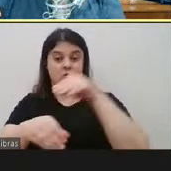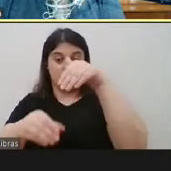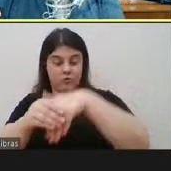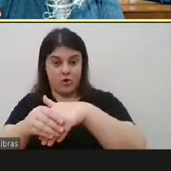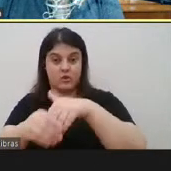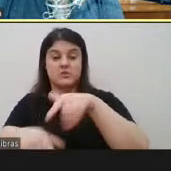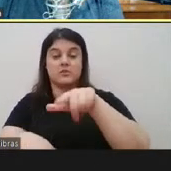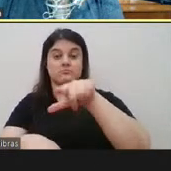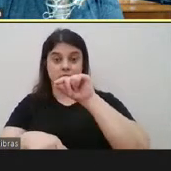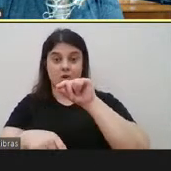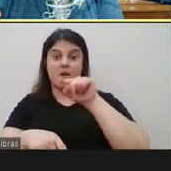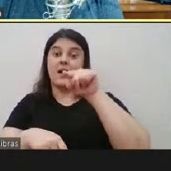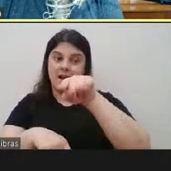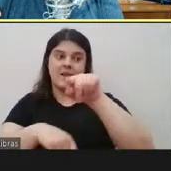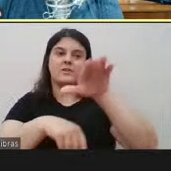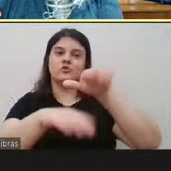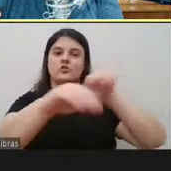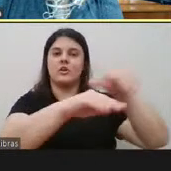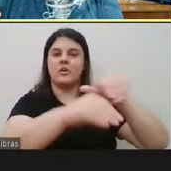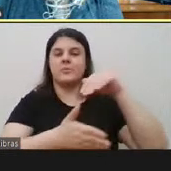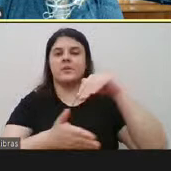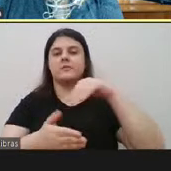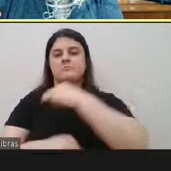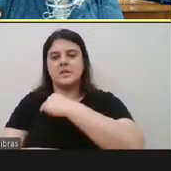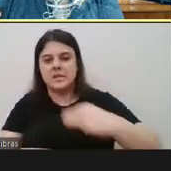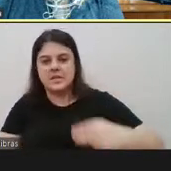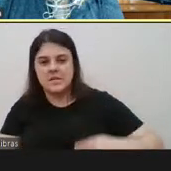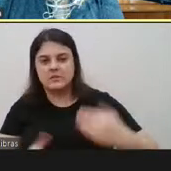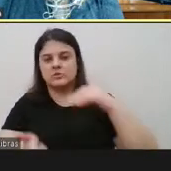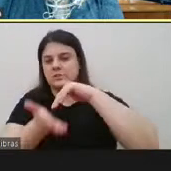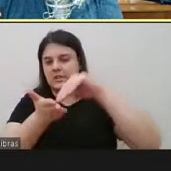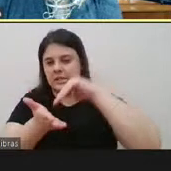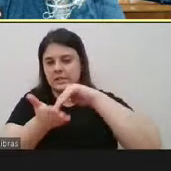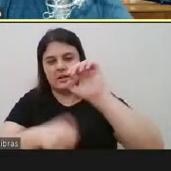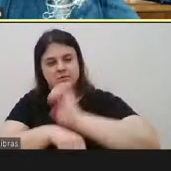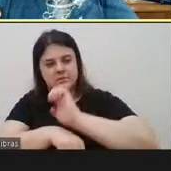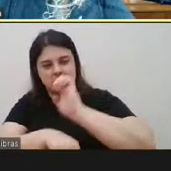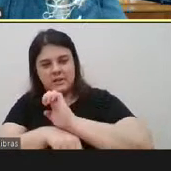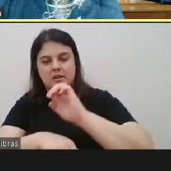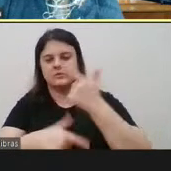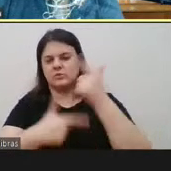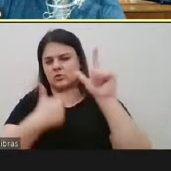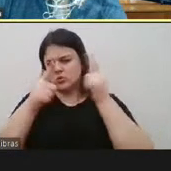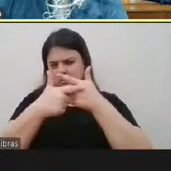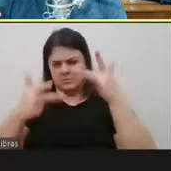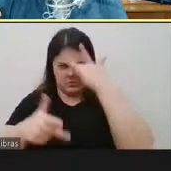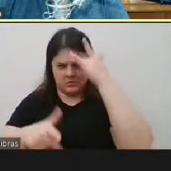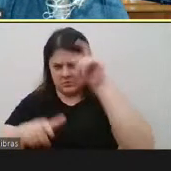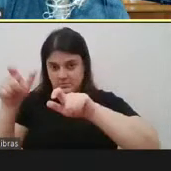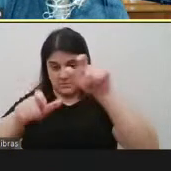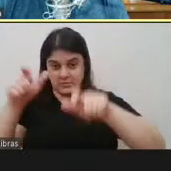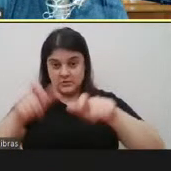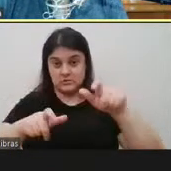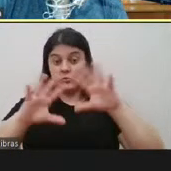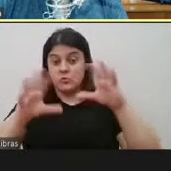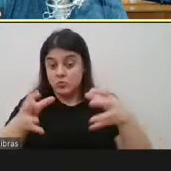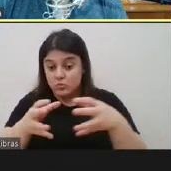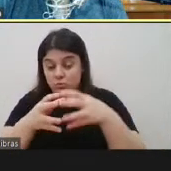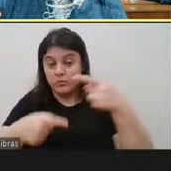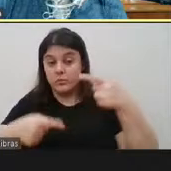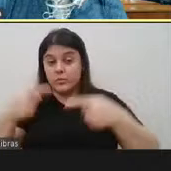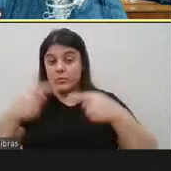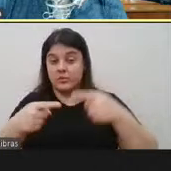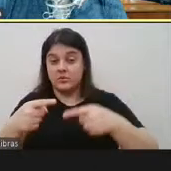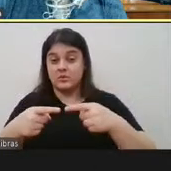politicamente que são os ministros ou secretários de estado além de secretários fora assessores e outras figuras mas só de classe política